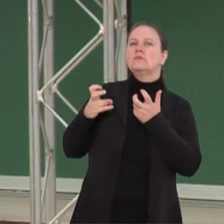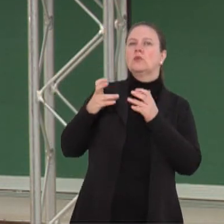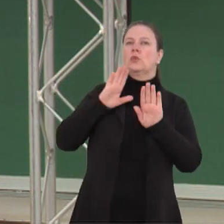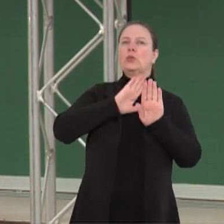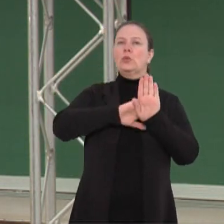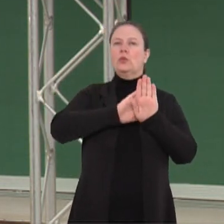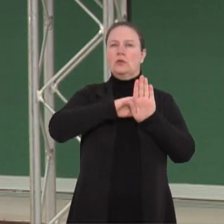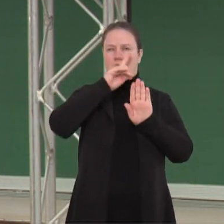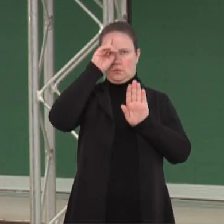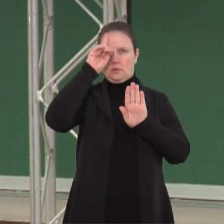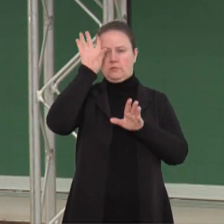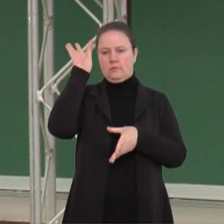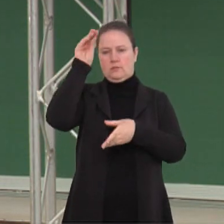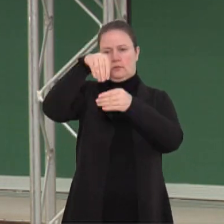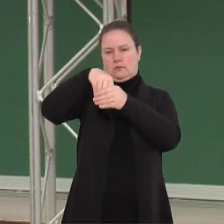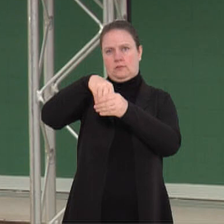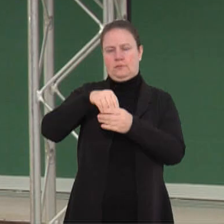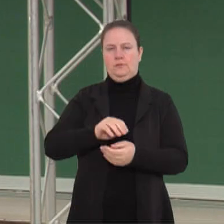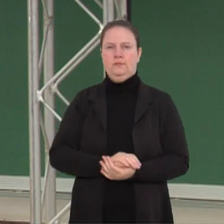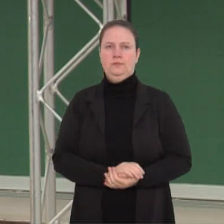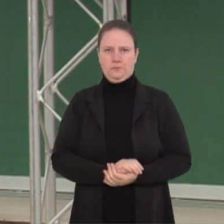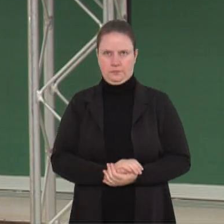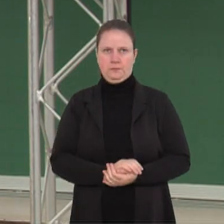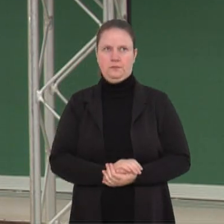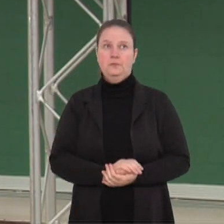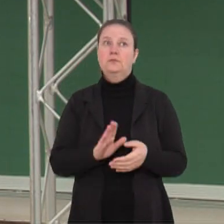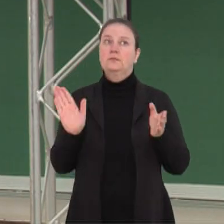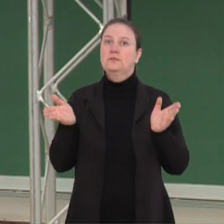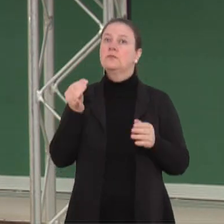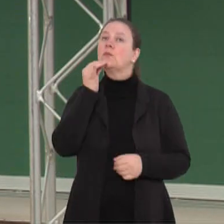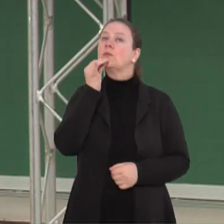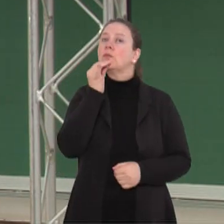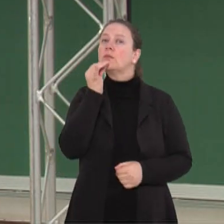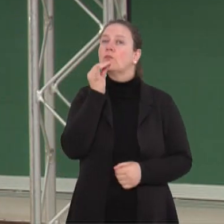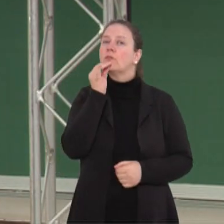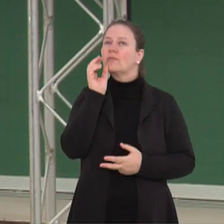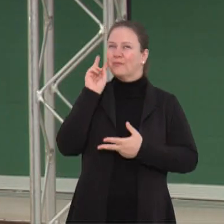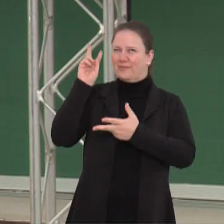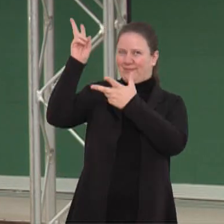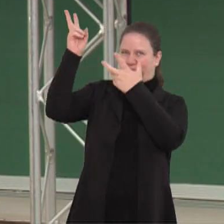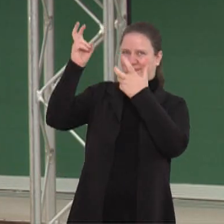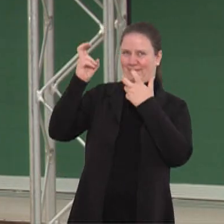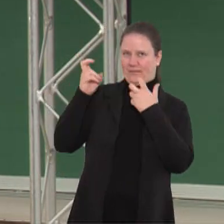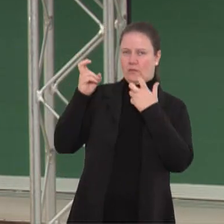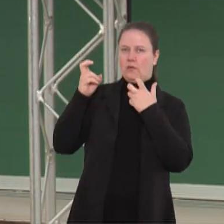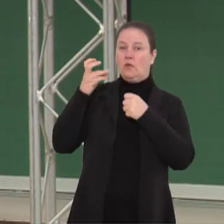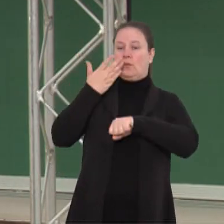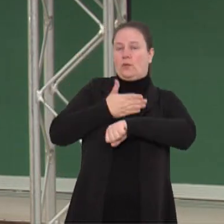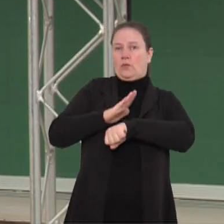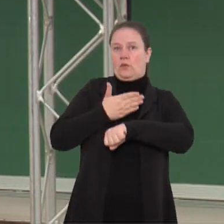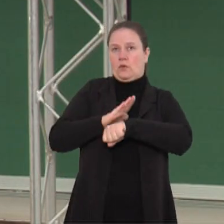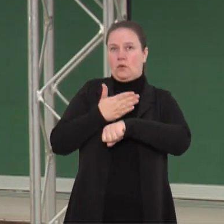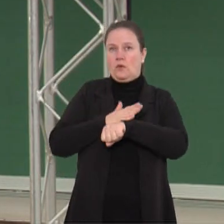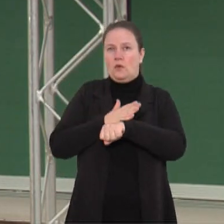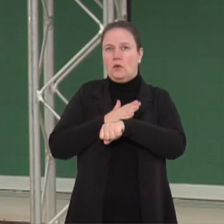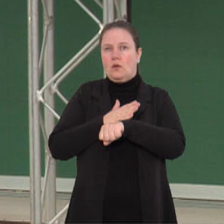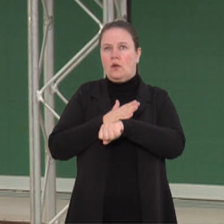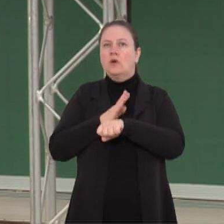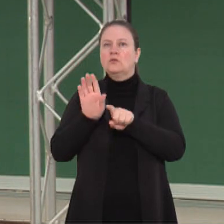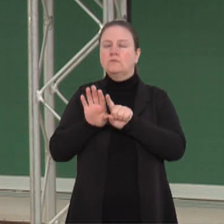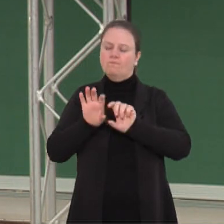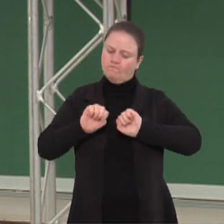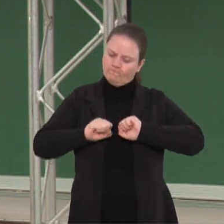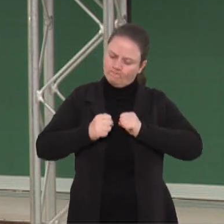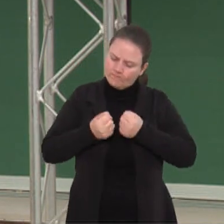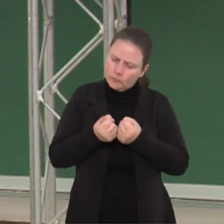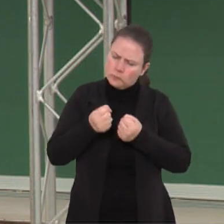ali dentro. Vamos agora a alguns exemplos. Então, esse exercício para começar a reforçar bem essa